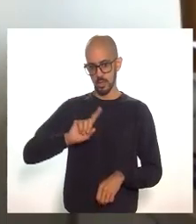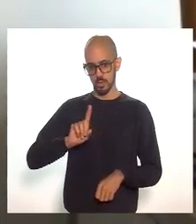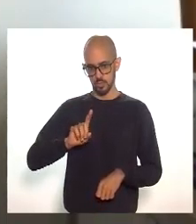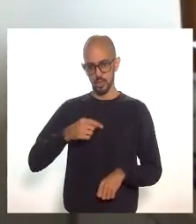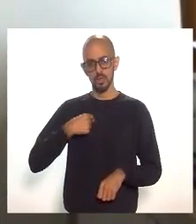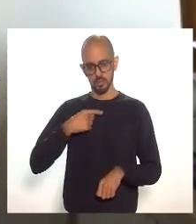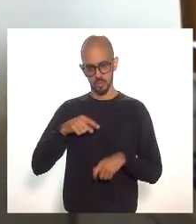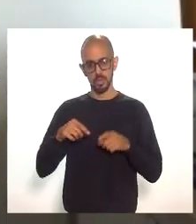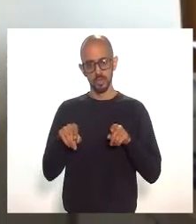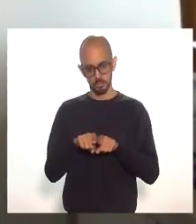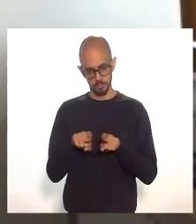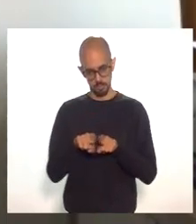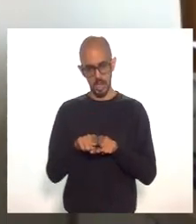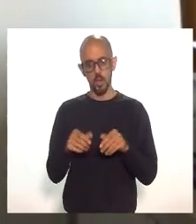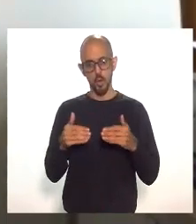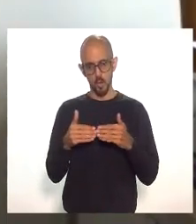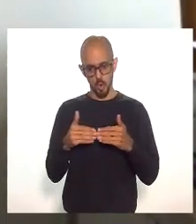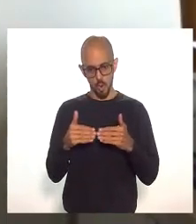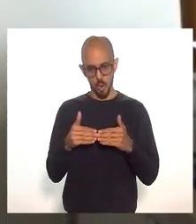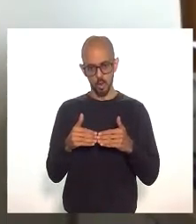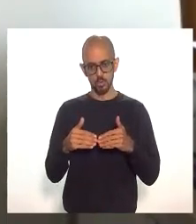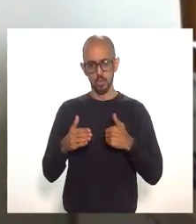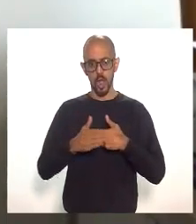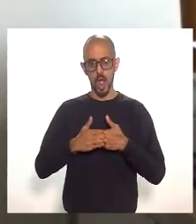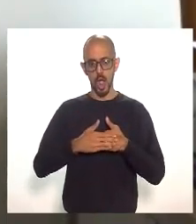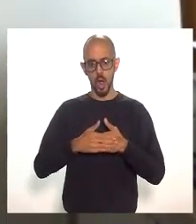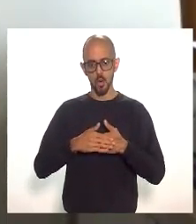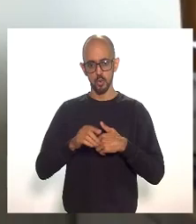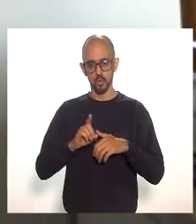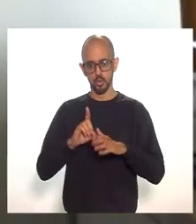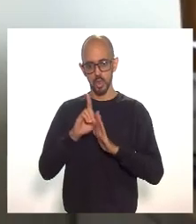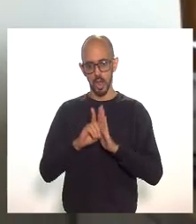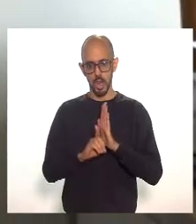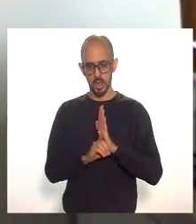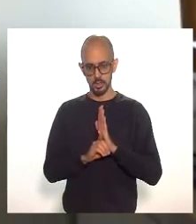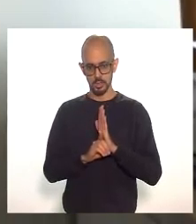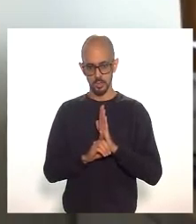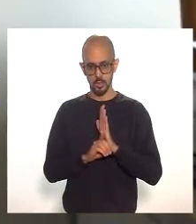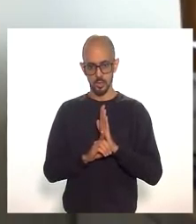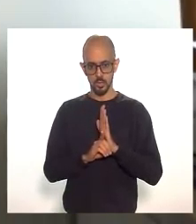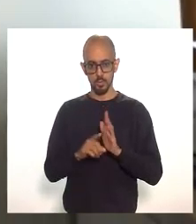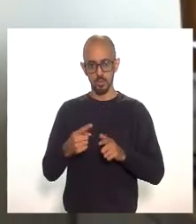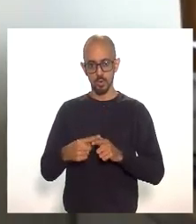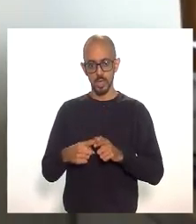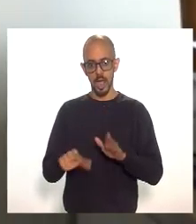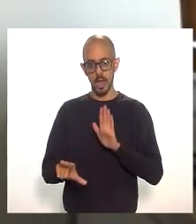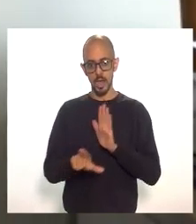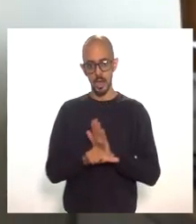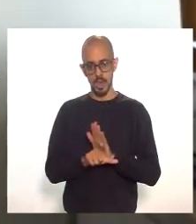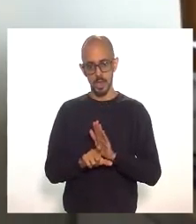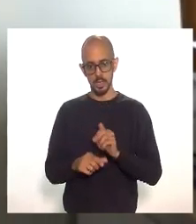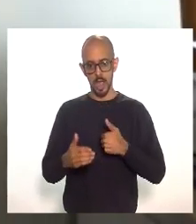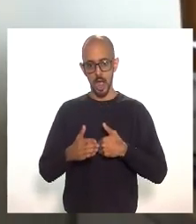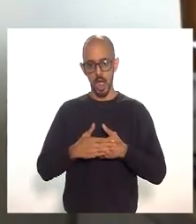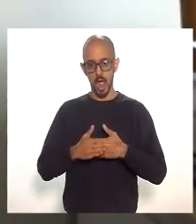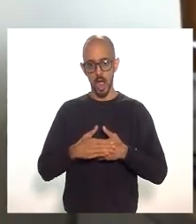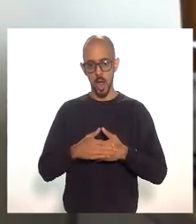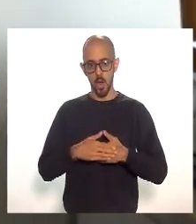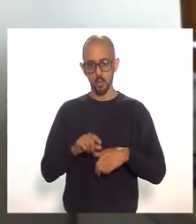Se Vossa Excelência observar, a lei da autovistoria também é de minha autoria aqui